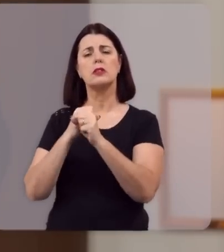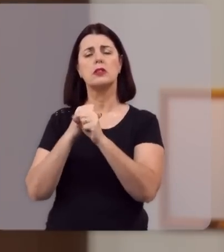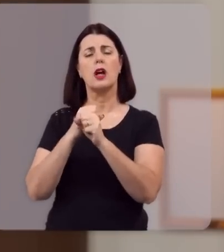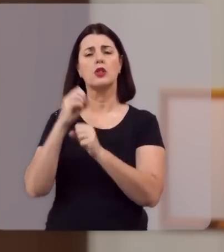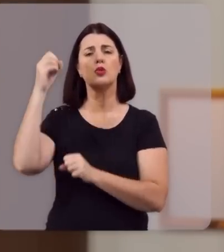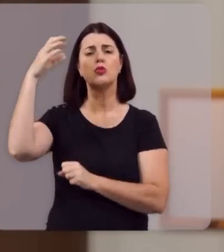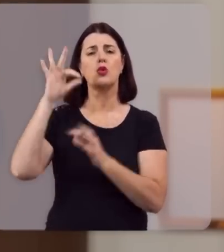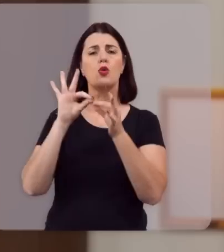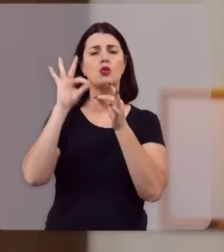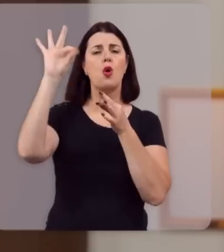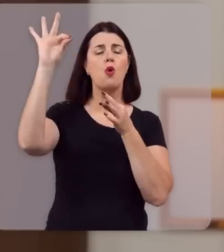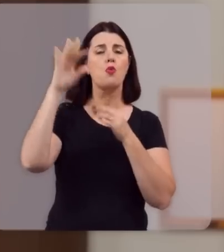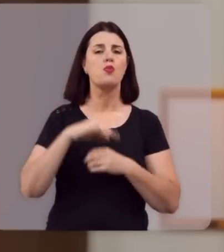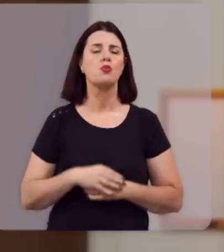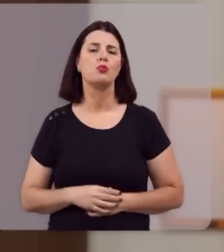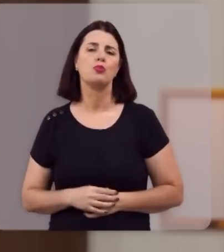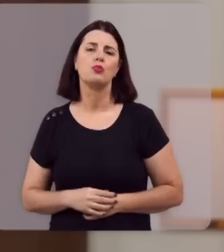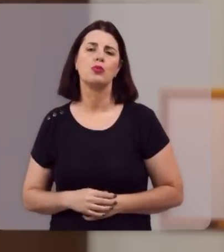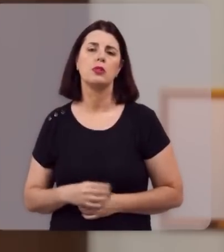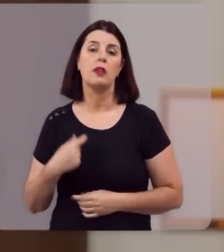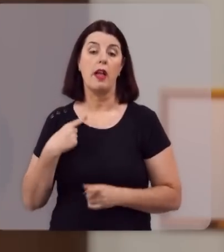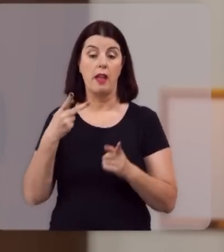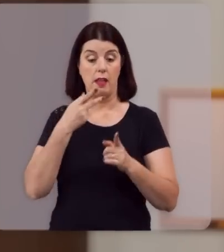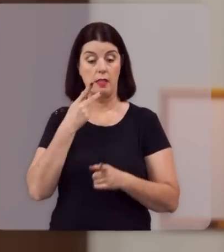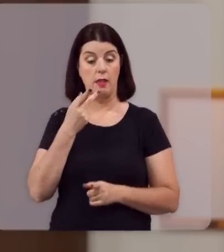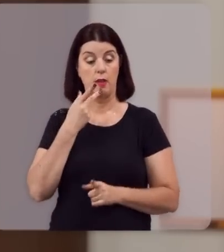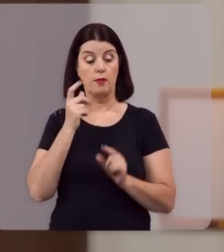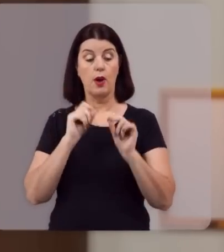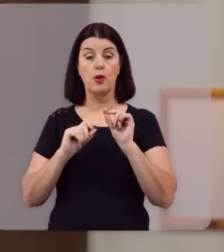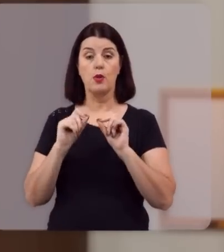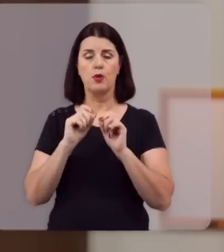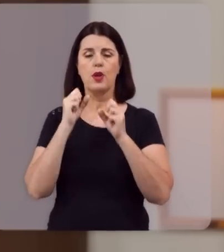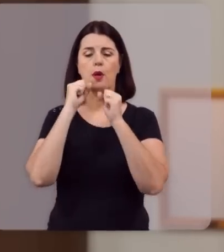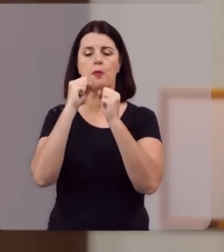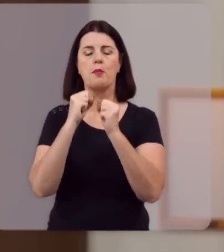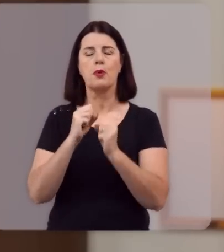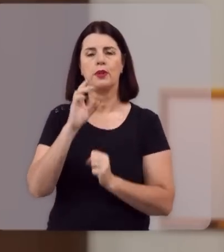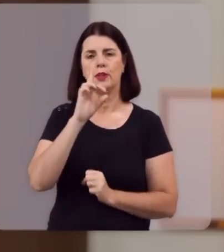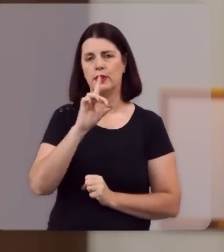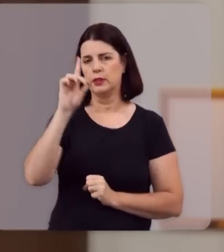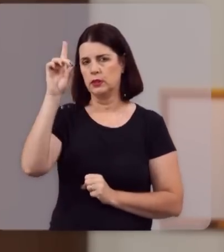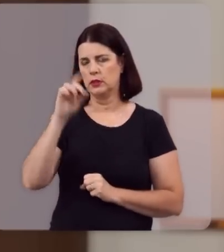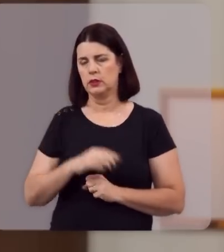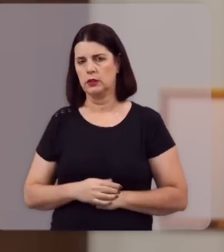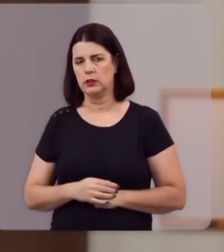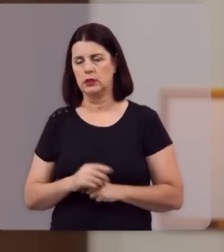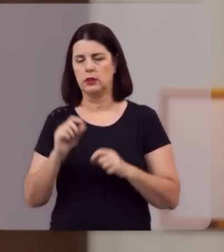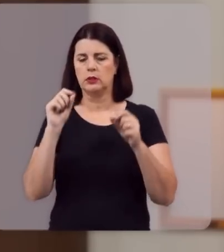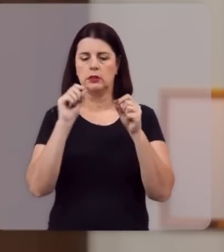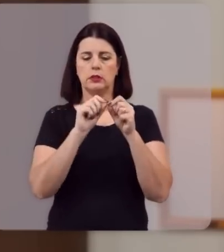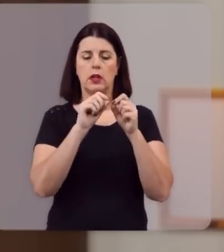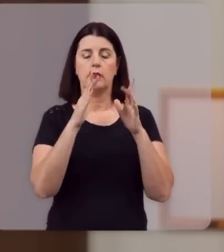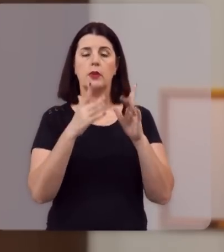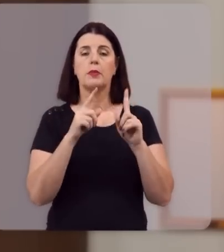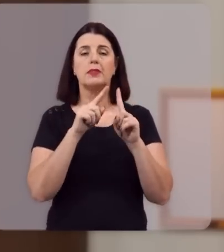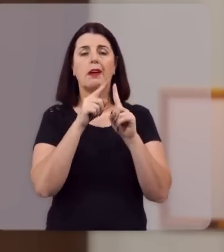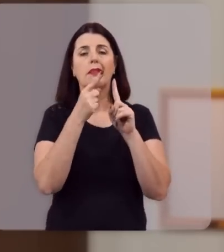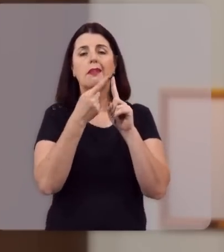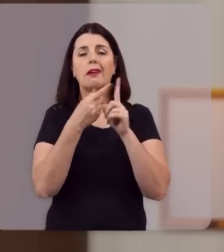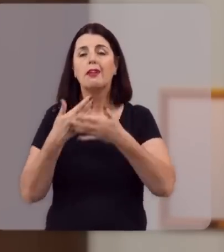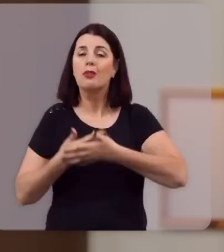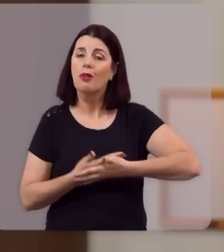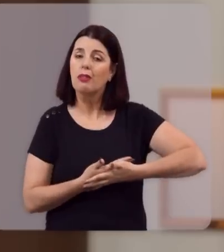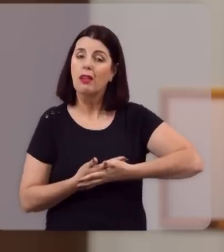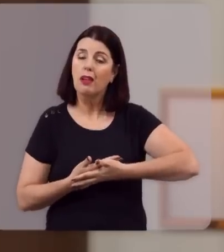de anos luz de nós ele ressalta o poder de Deus na formação de